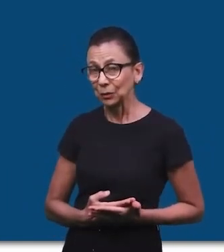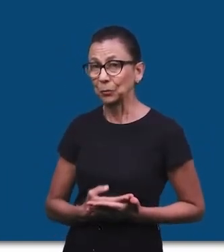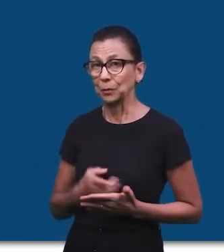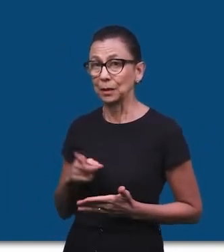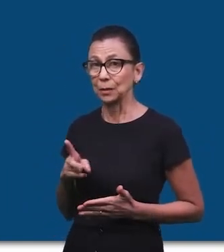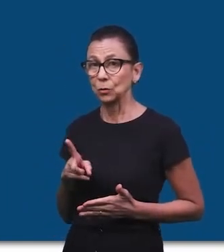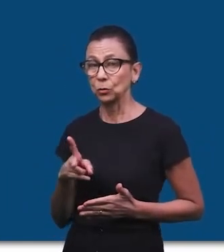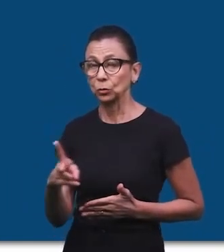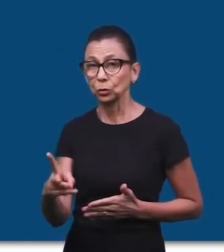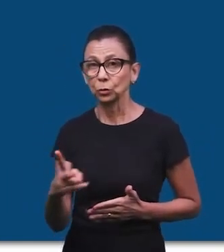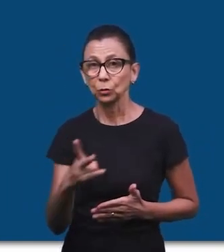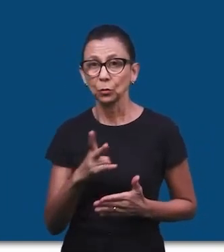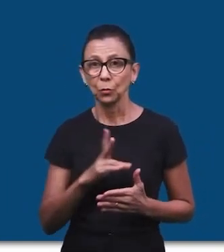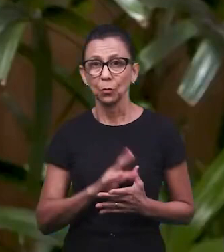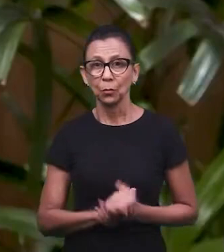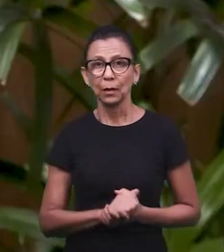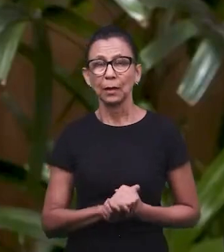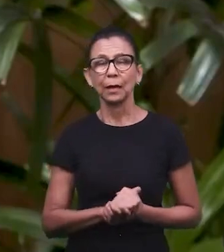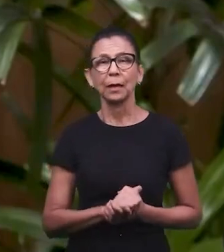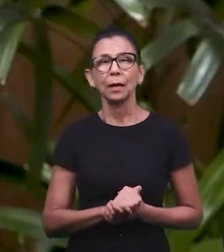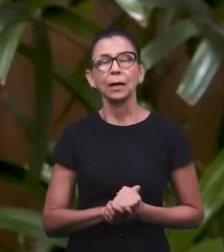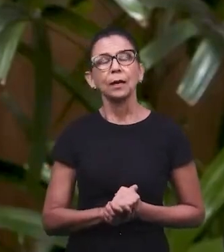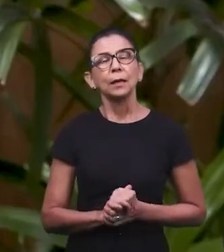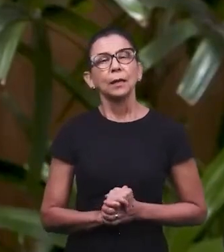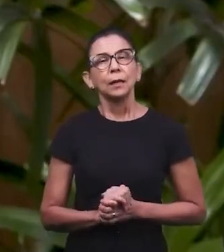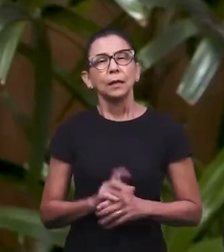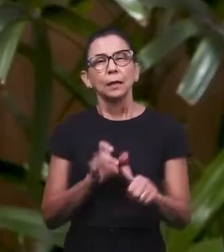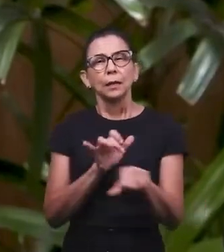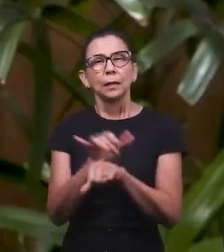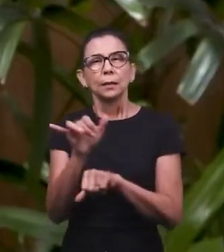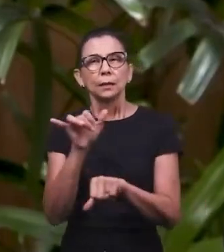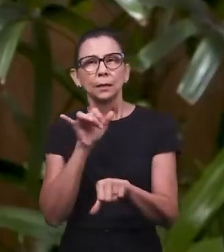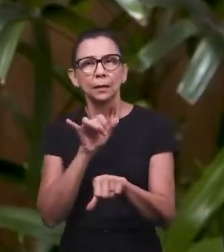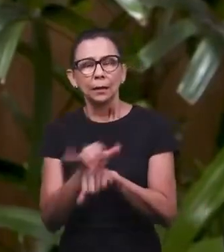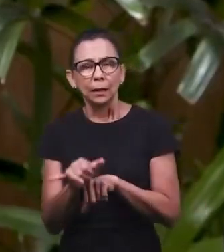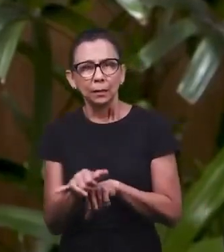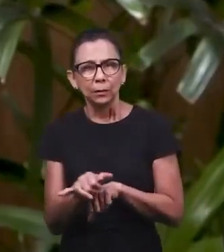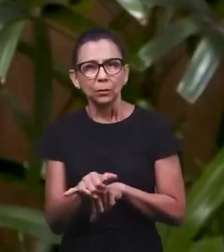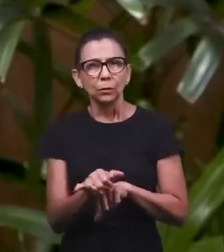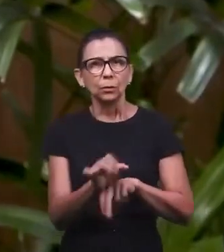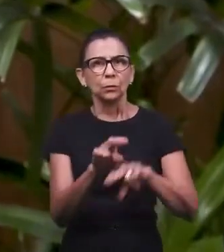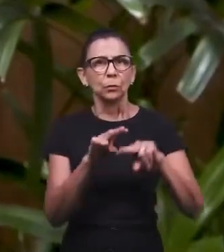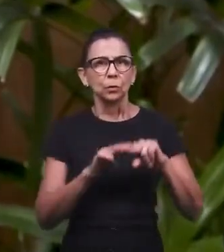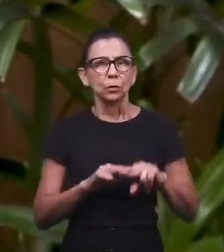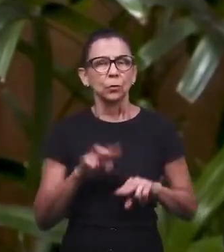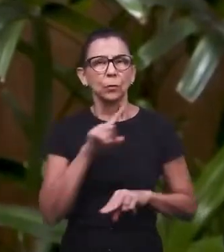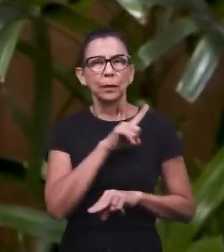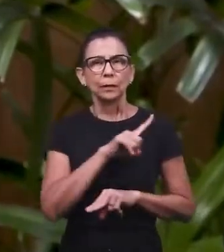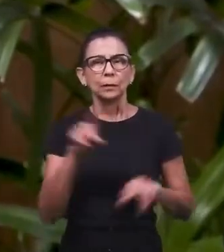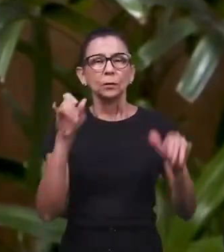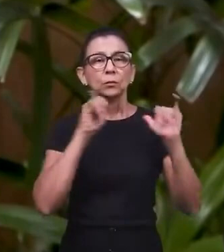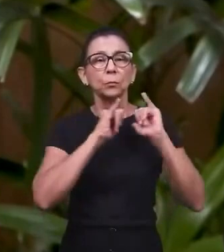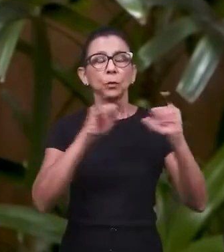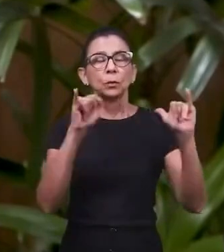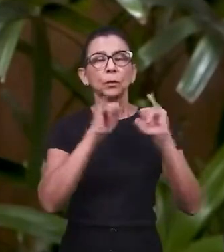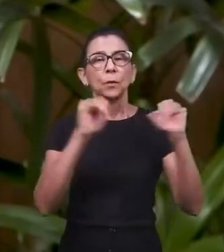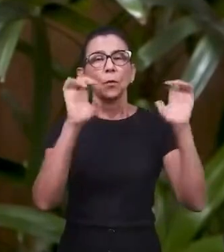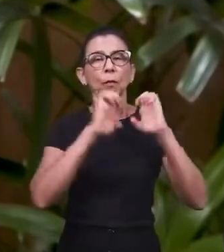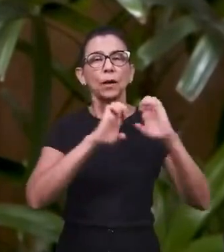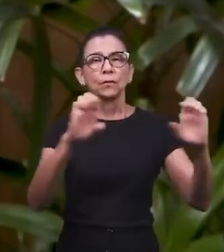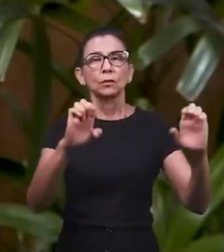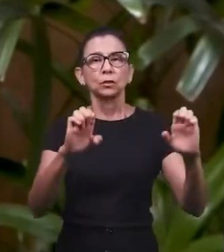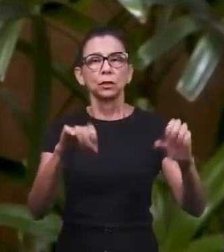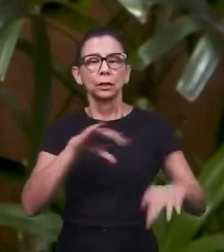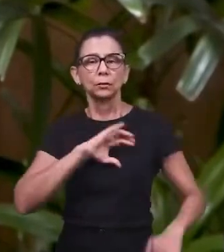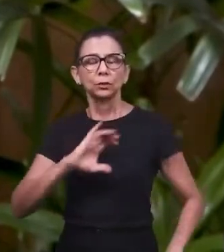Cristo que é a imagem de Deus então o Trombetas e festas mostrou esse mundo em rebelião